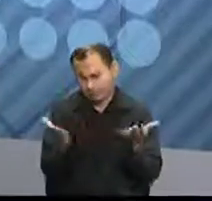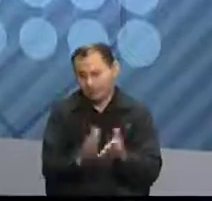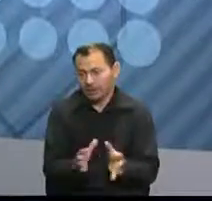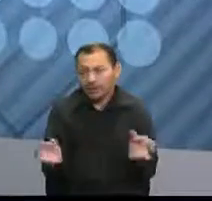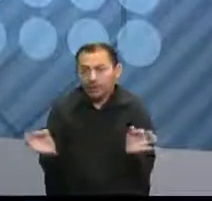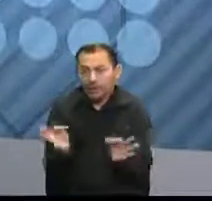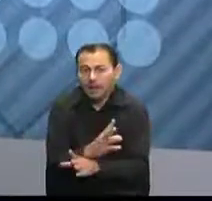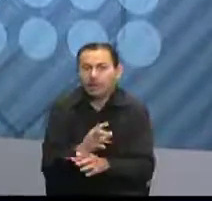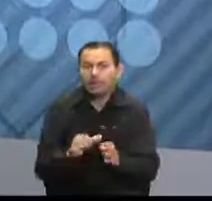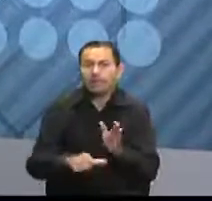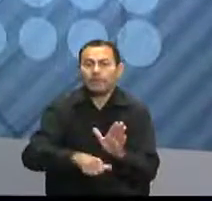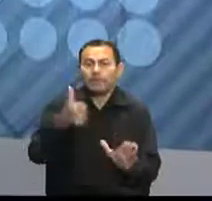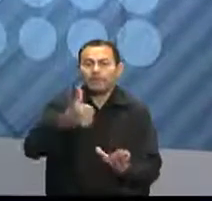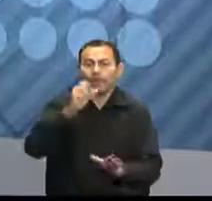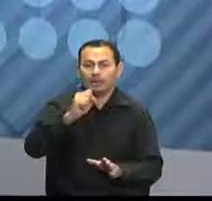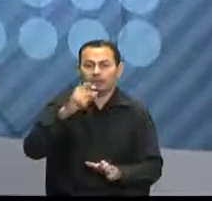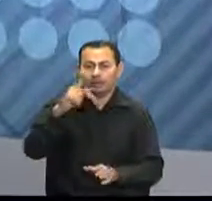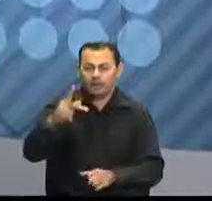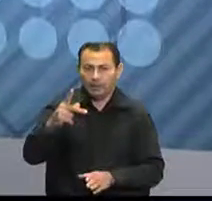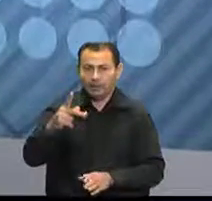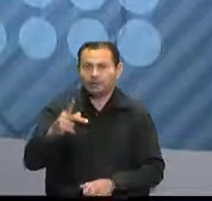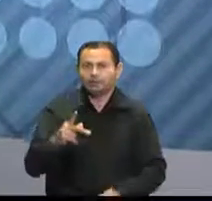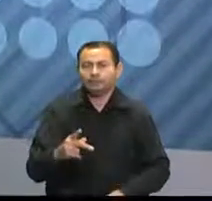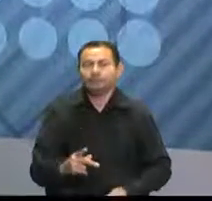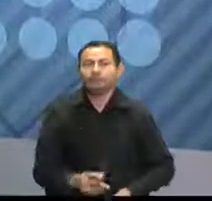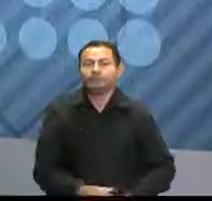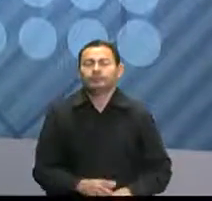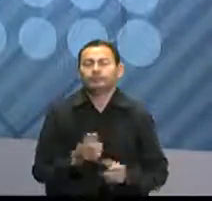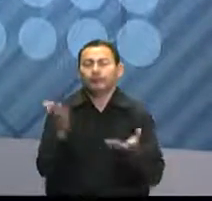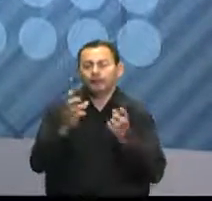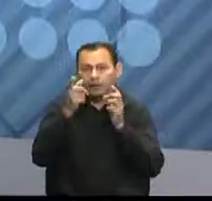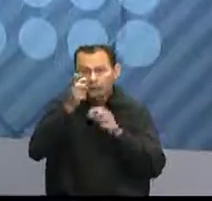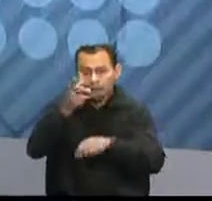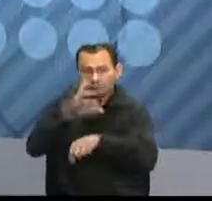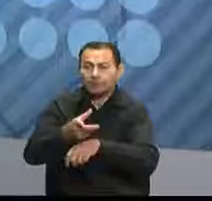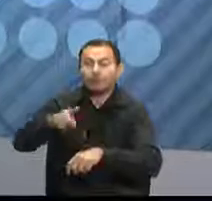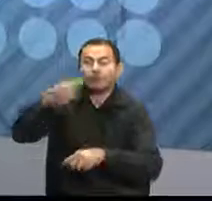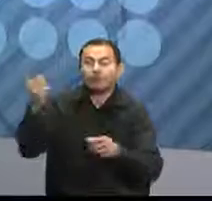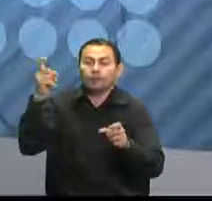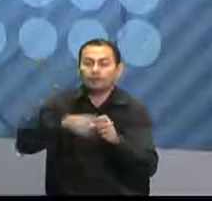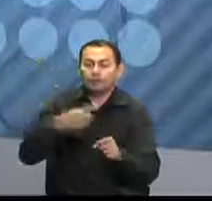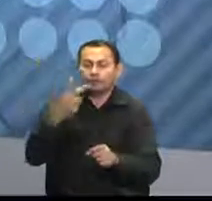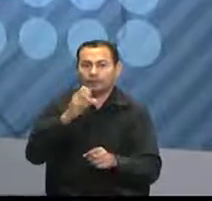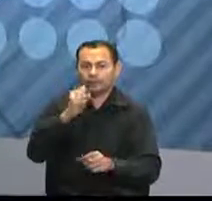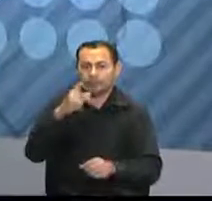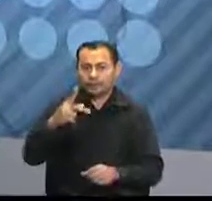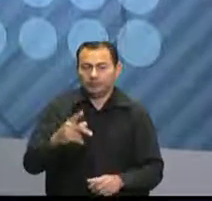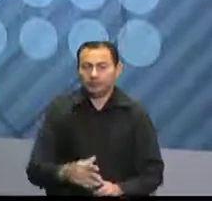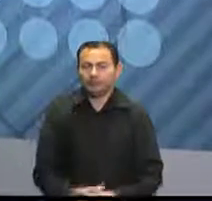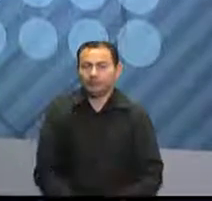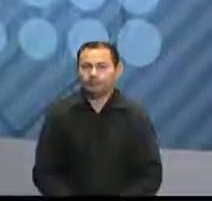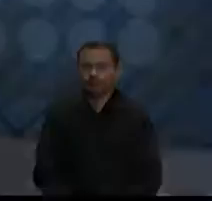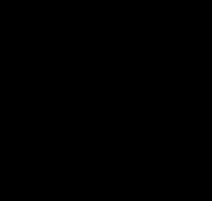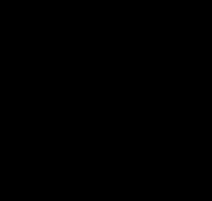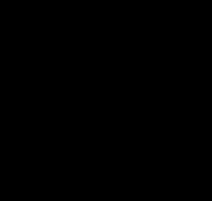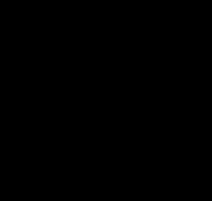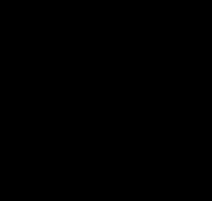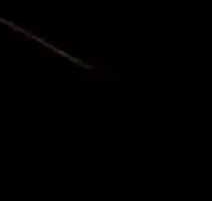finalizamos a nossa primeira situação problema vamos a um vídeo depois eu volto com a segunda situação problema